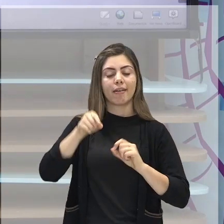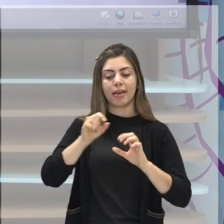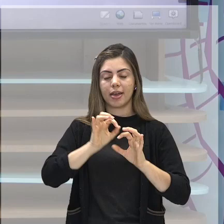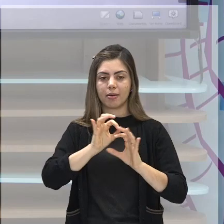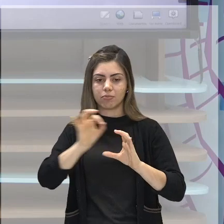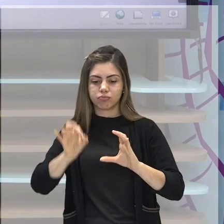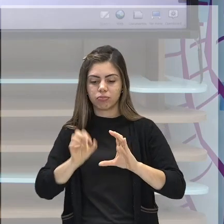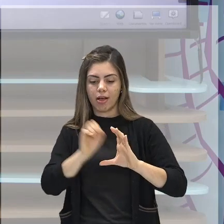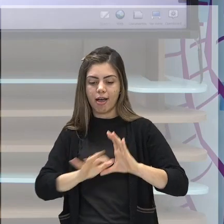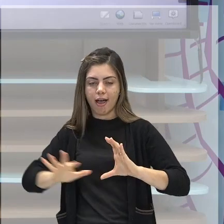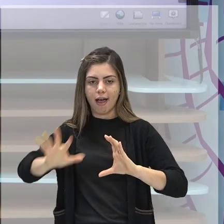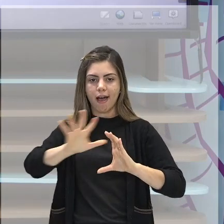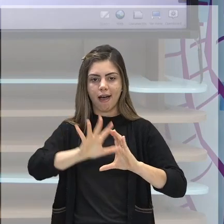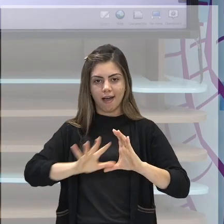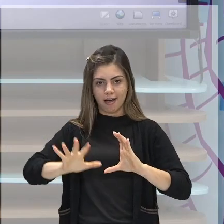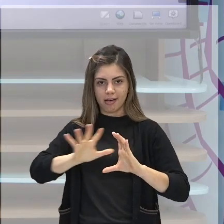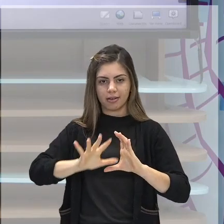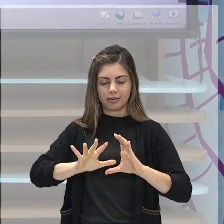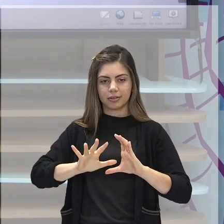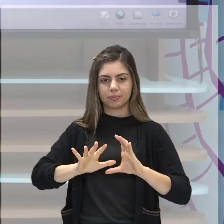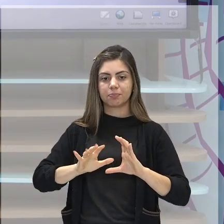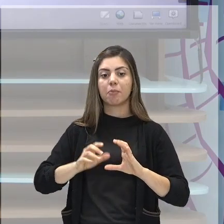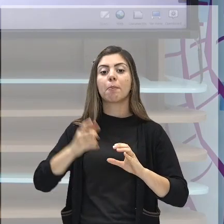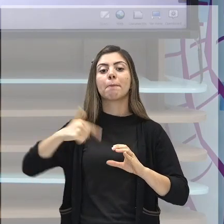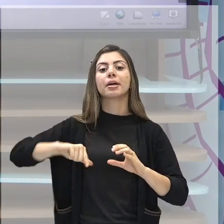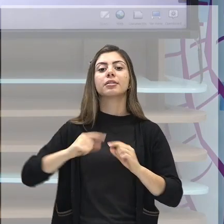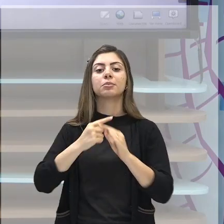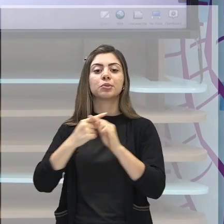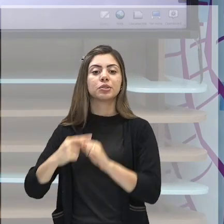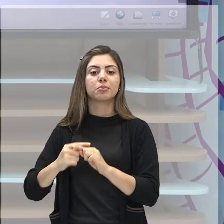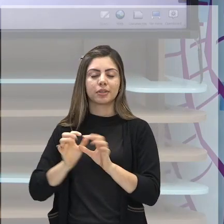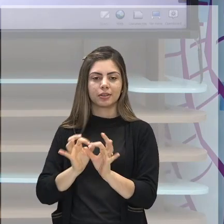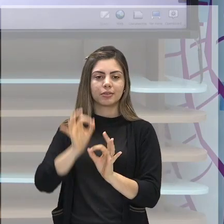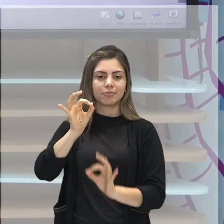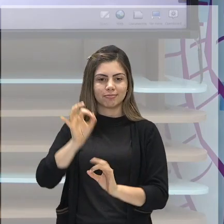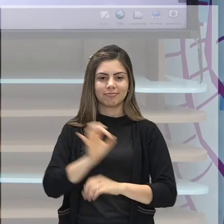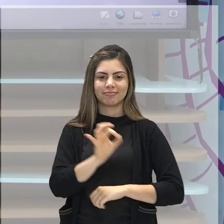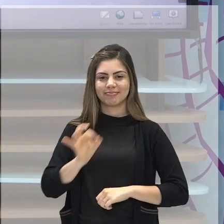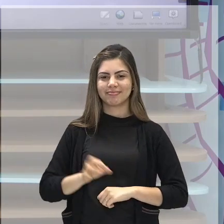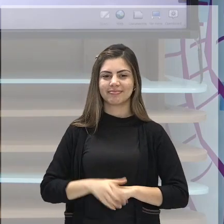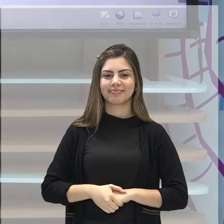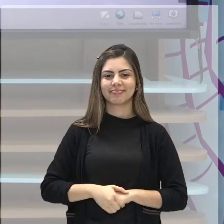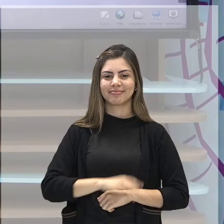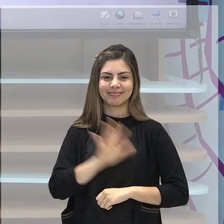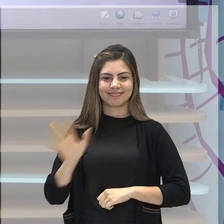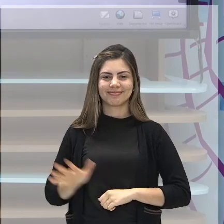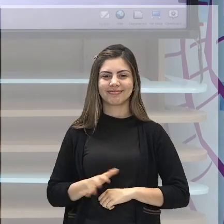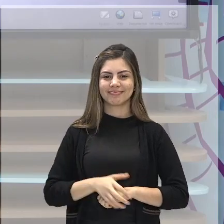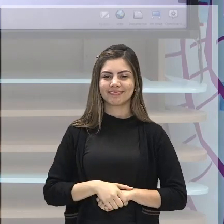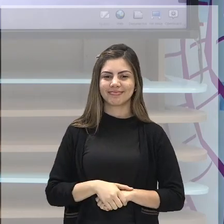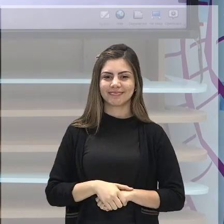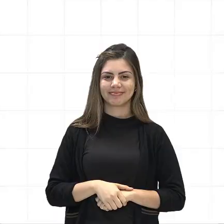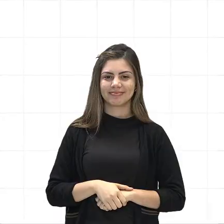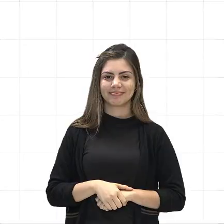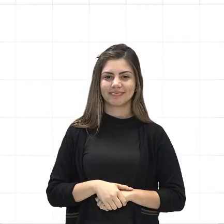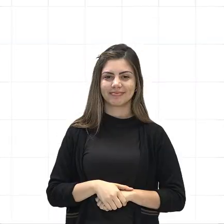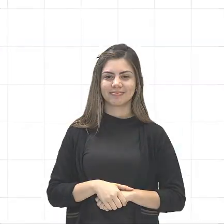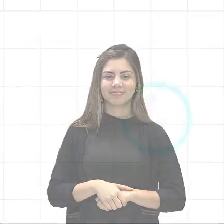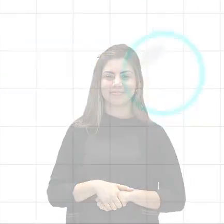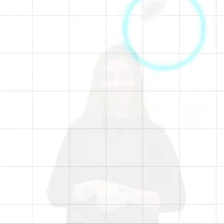base, que é a área do círculo, multiplicado por uma altura. Muito obrigado.